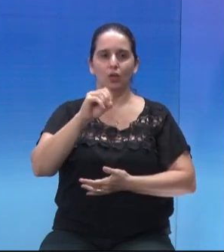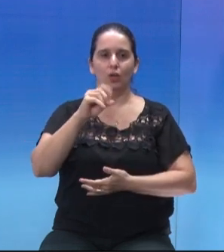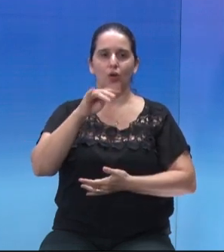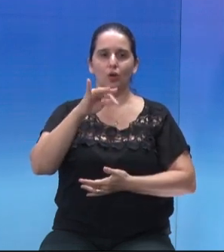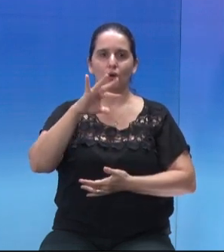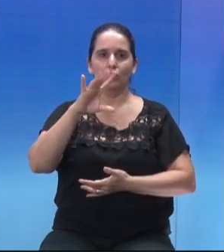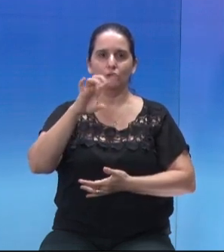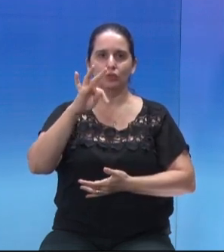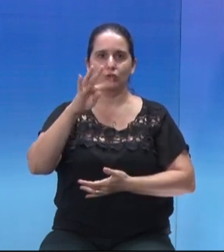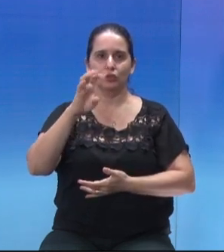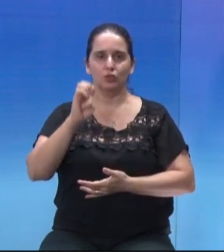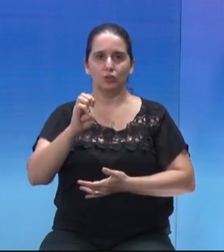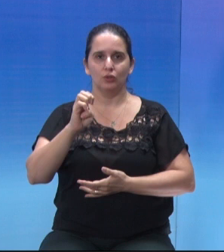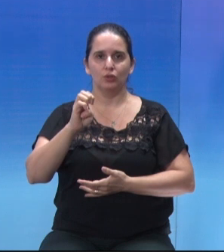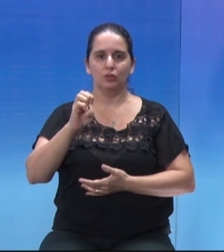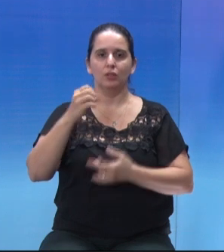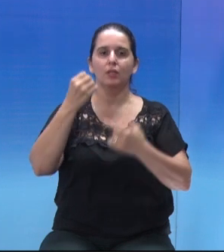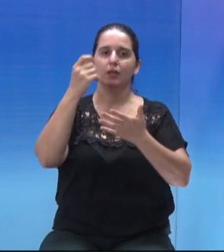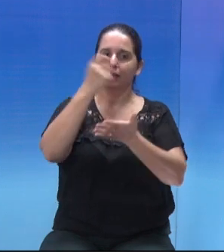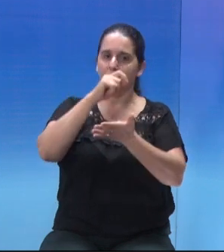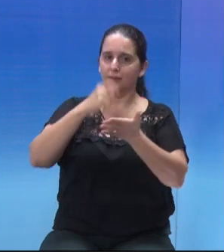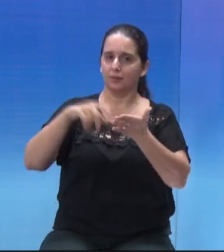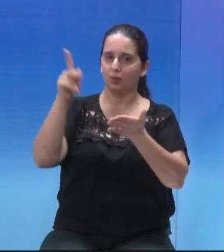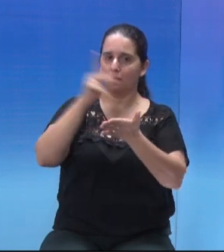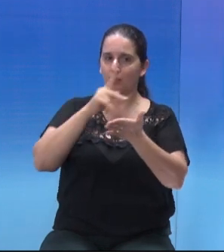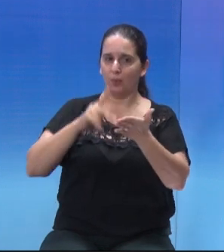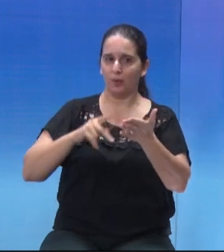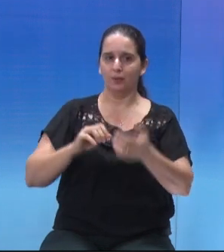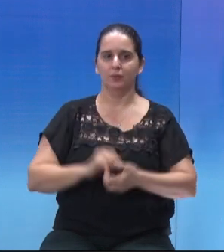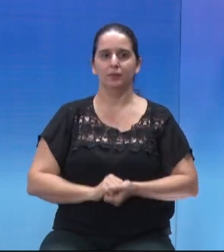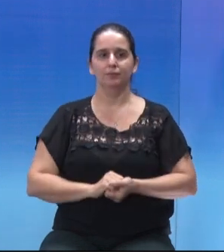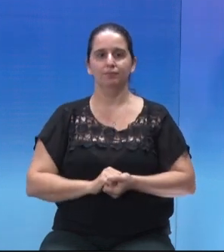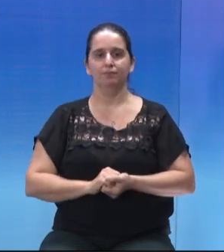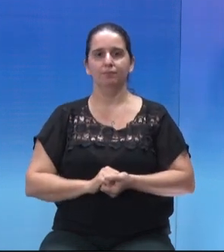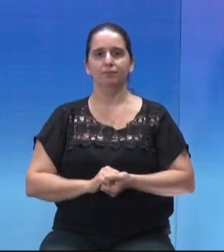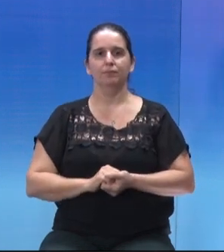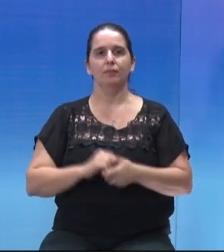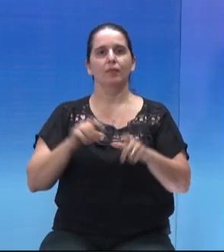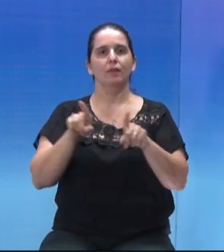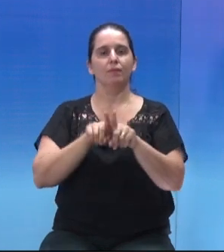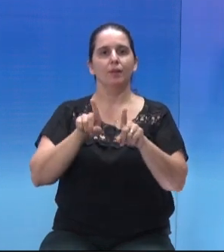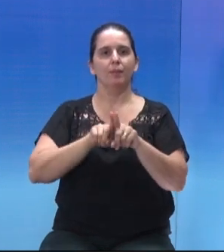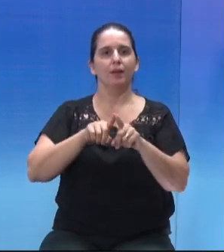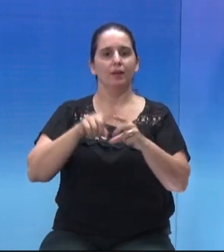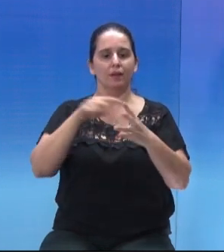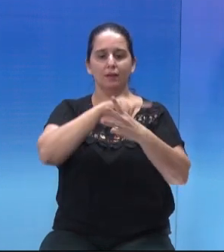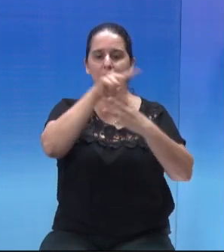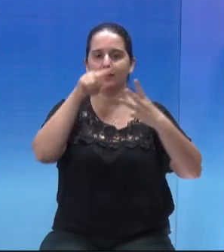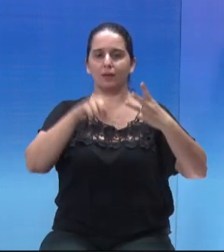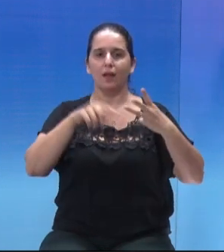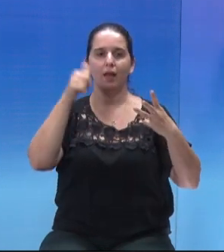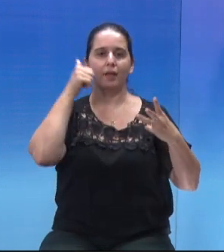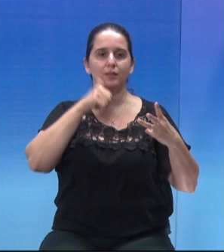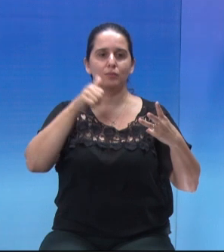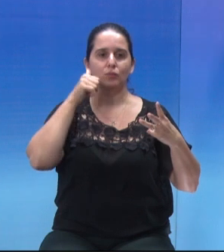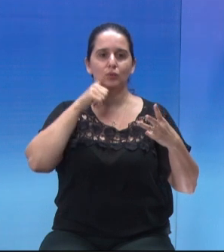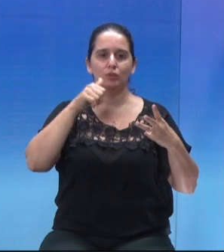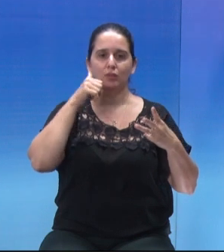poemas. E, por fim, a pergunta: aquelas angélicas senhoras, heroínas